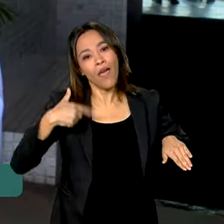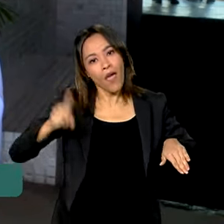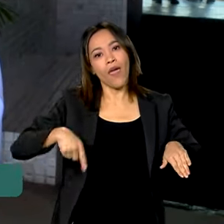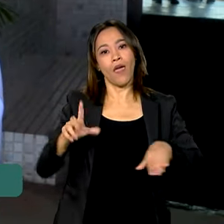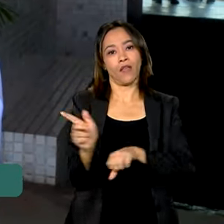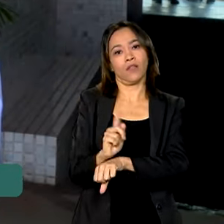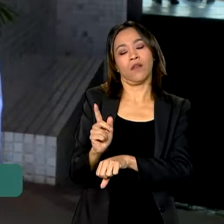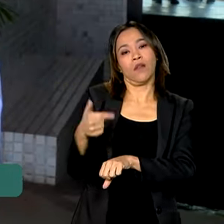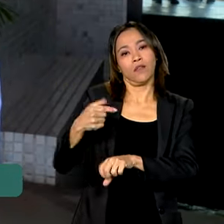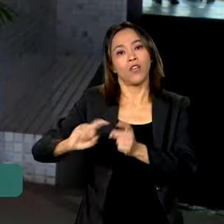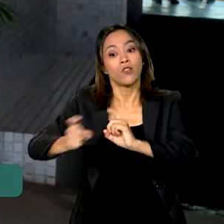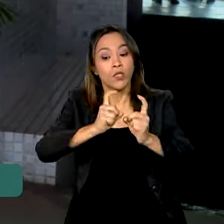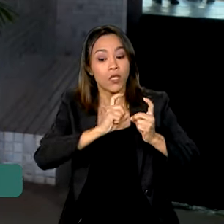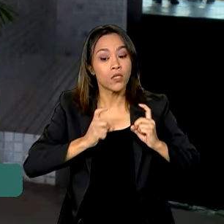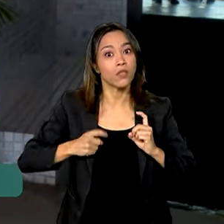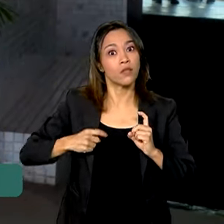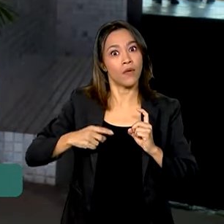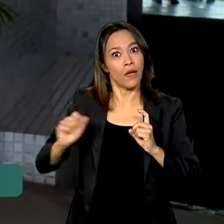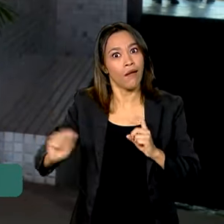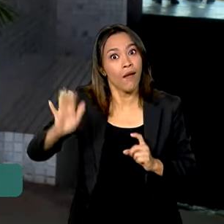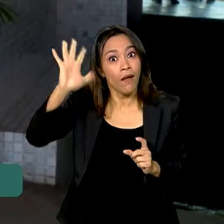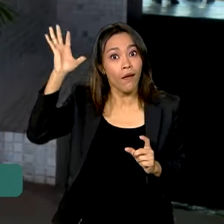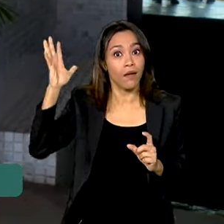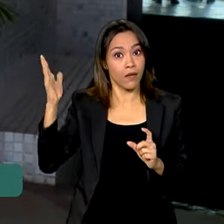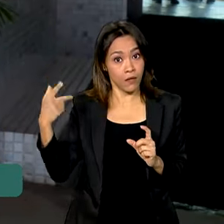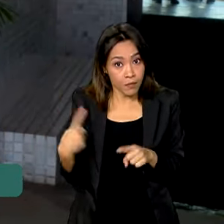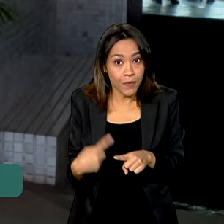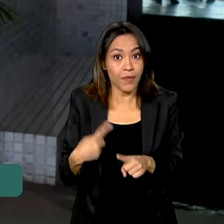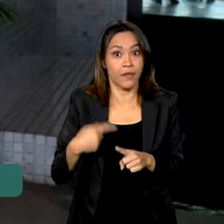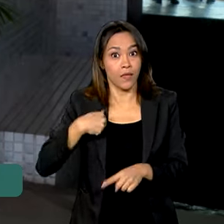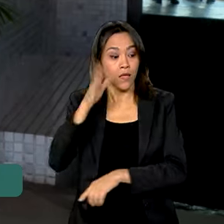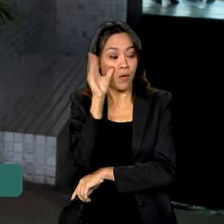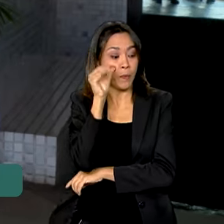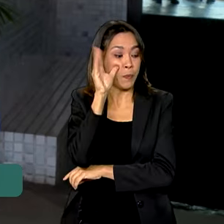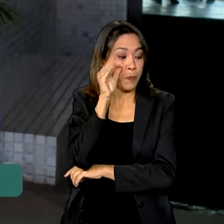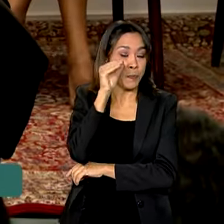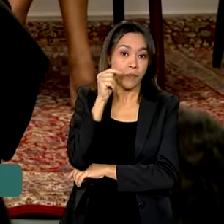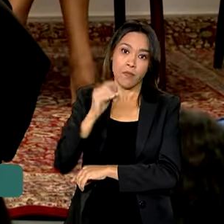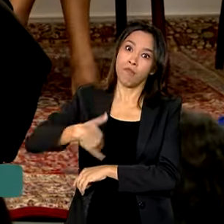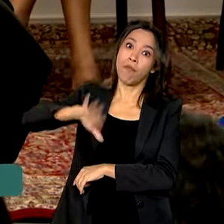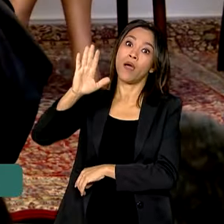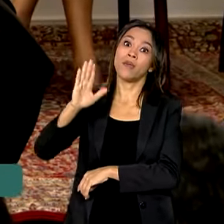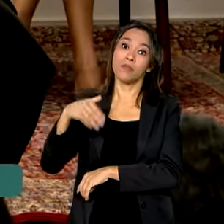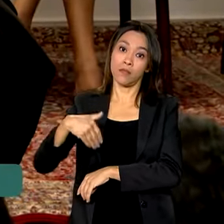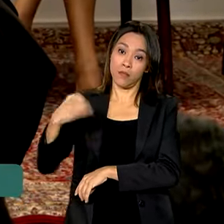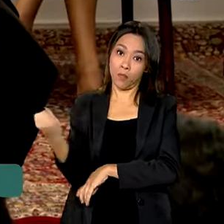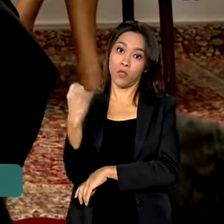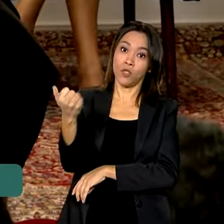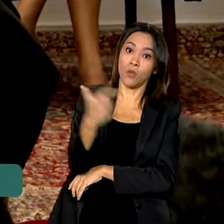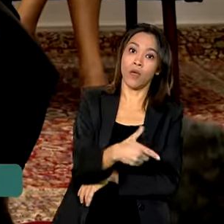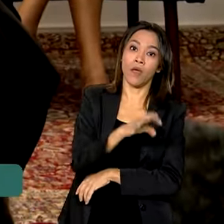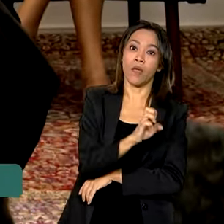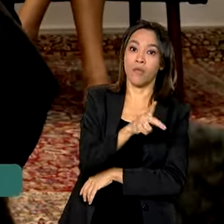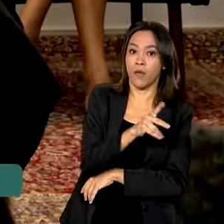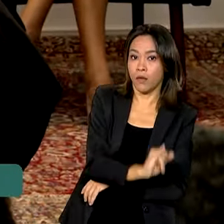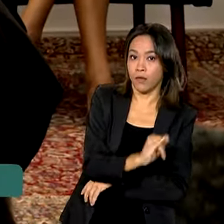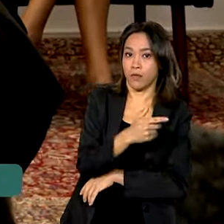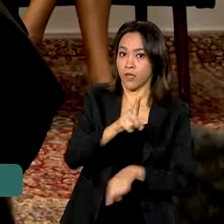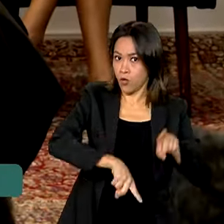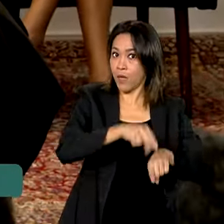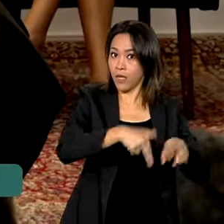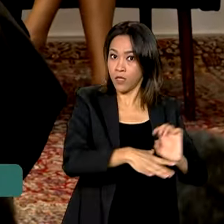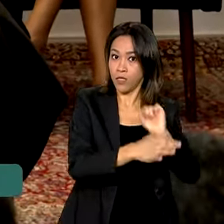difíceis e muito mais caras, é que são mais importantes do que o EPI. No lançamento da Campanha Nacional